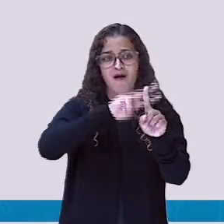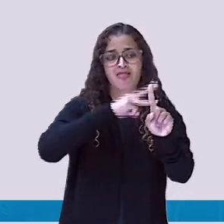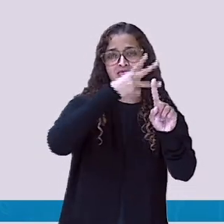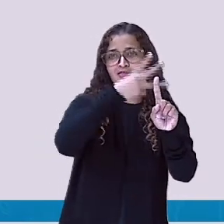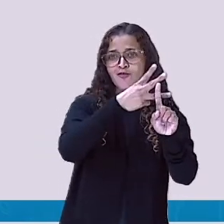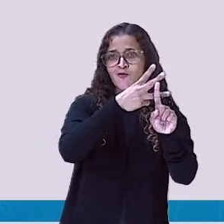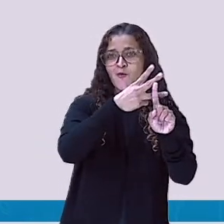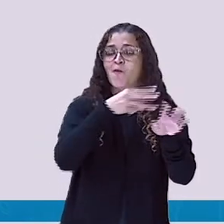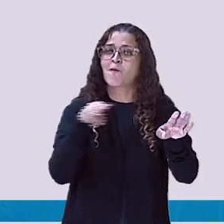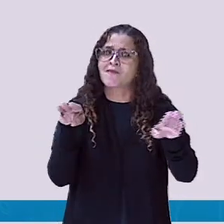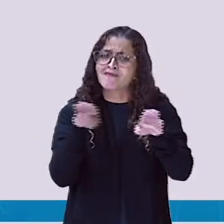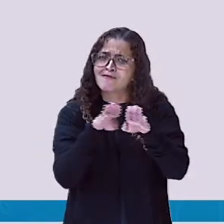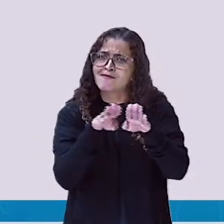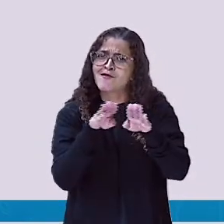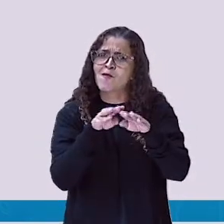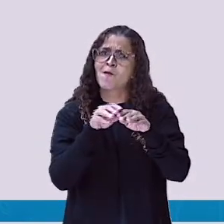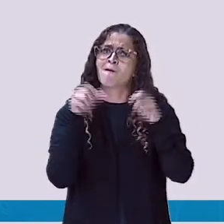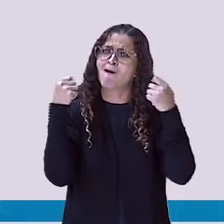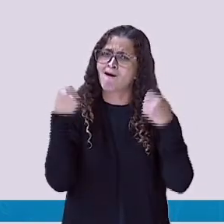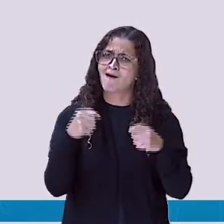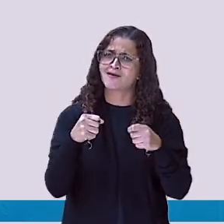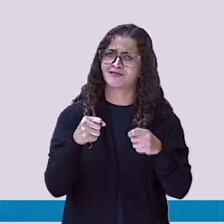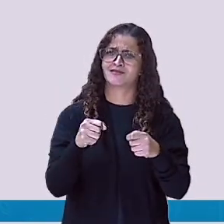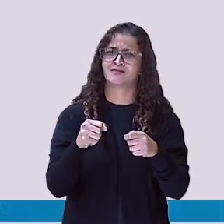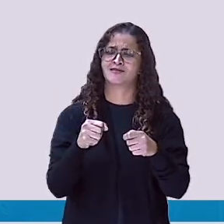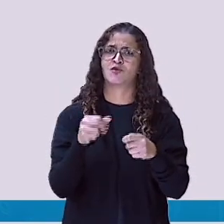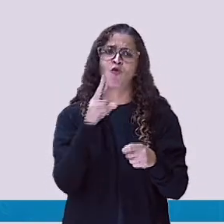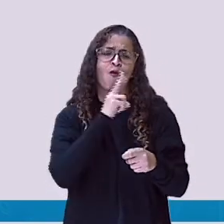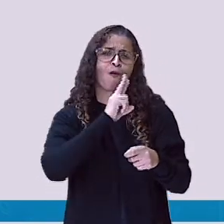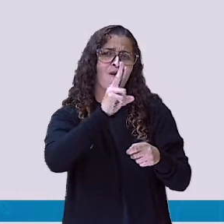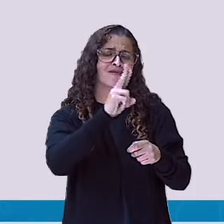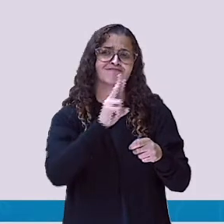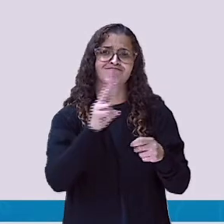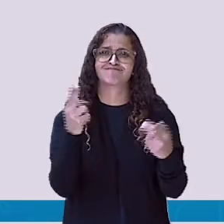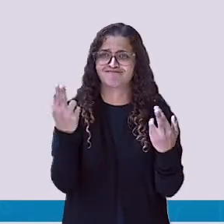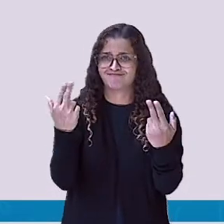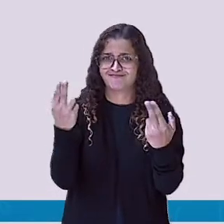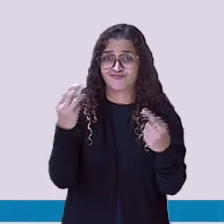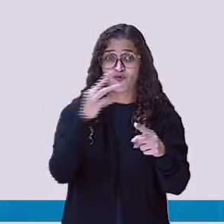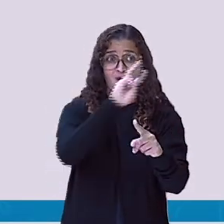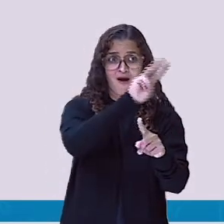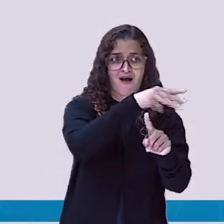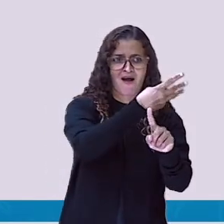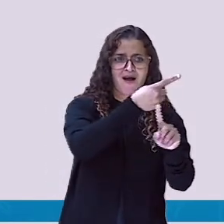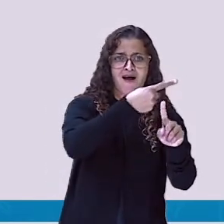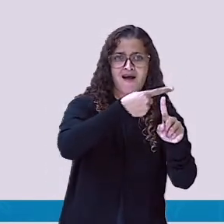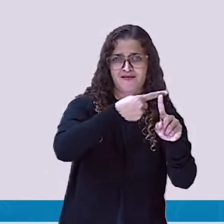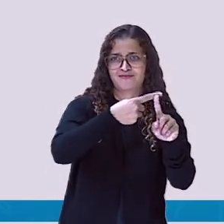mesmo resultado, tá? É o mesmo resultado.